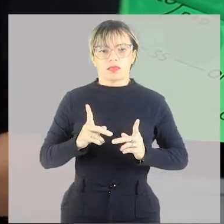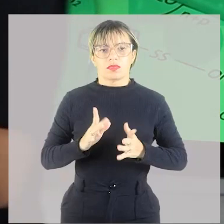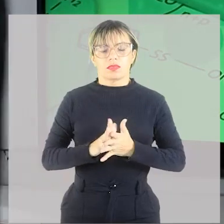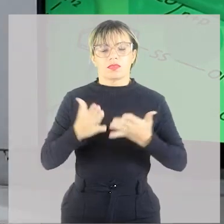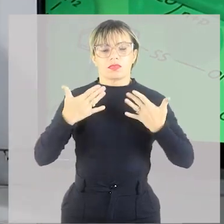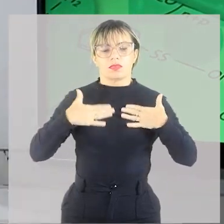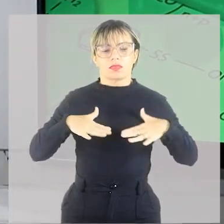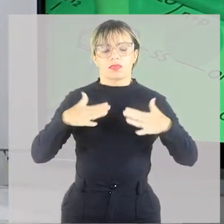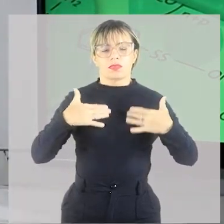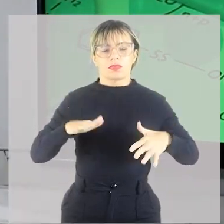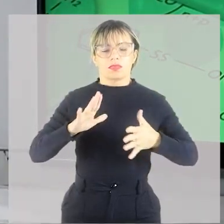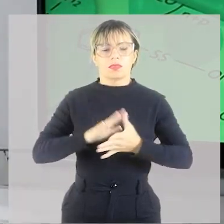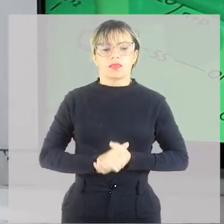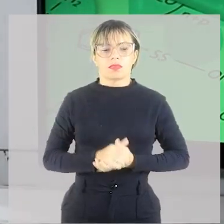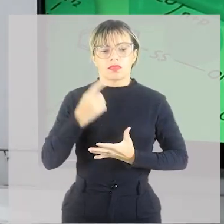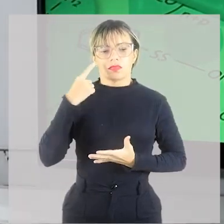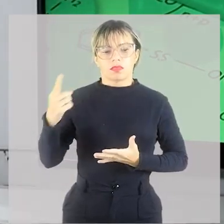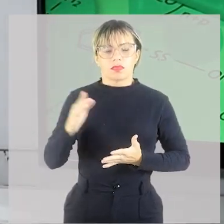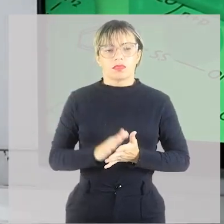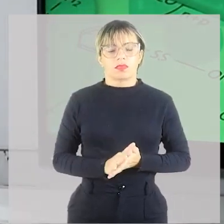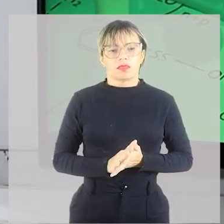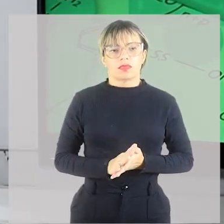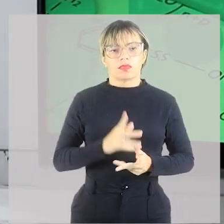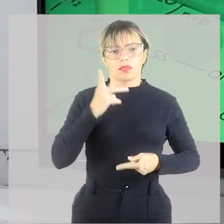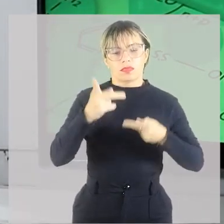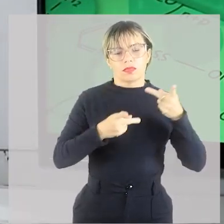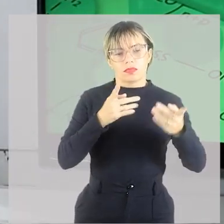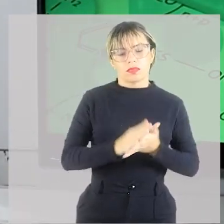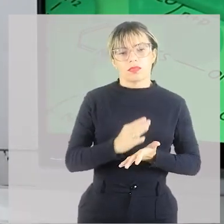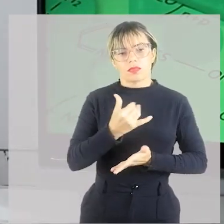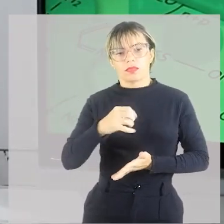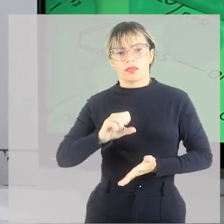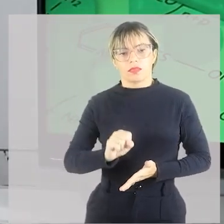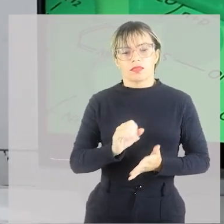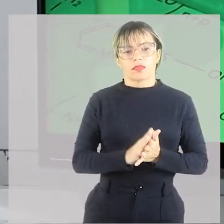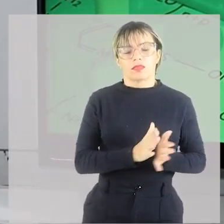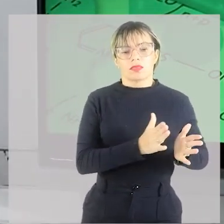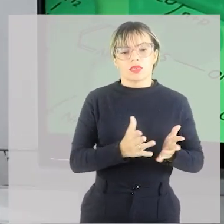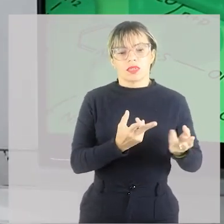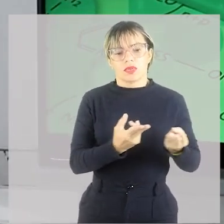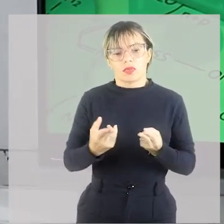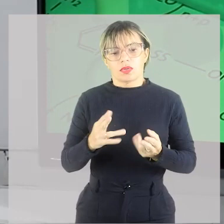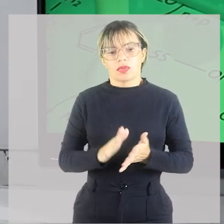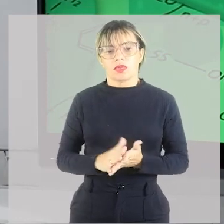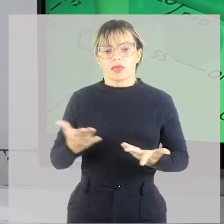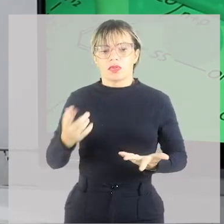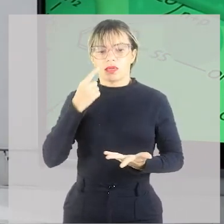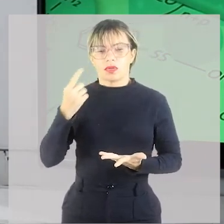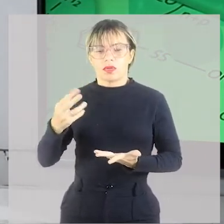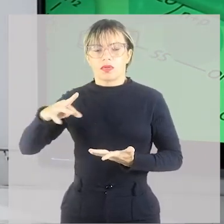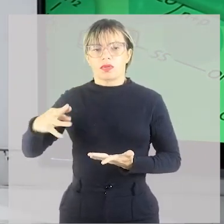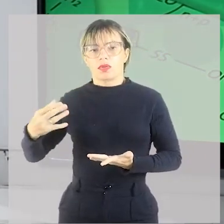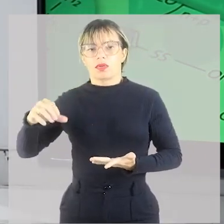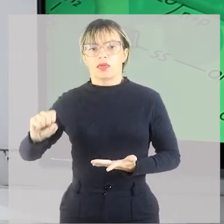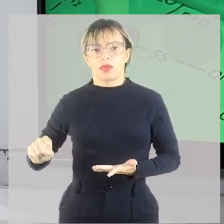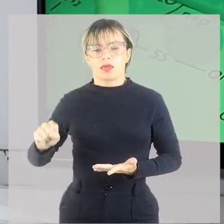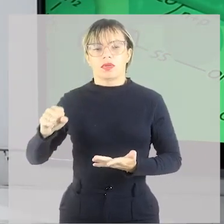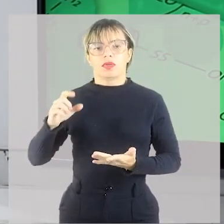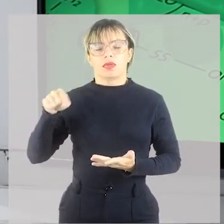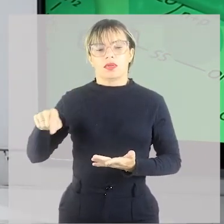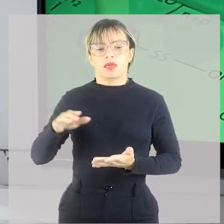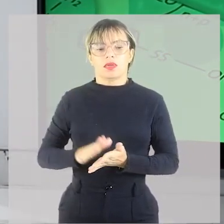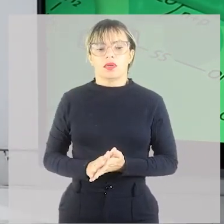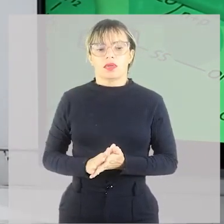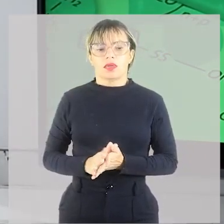Tranquilo? Então, falei cis, eu falei mesmo lado. Falei trans, eu falei em